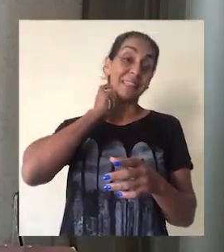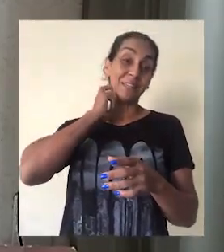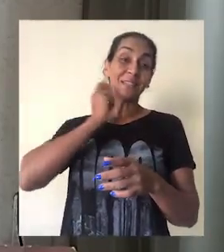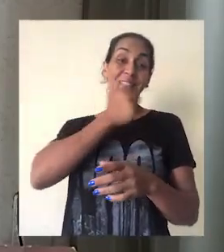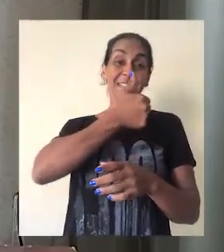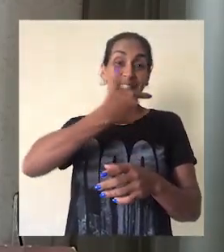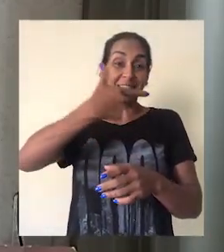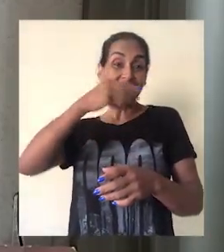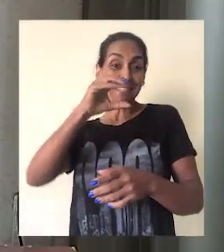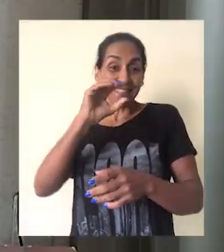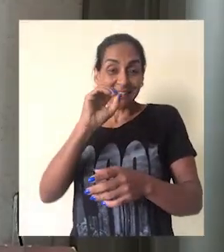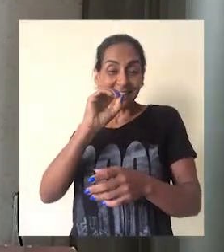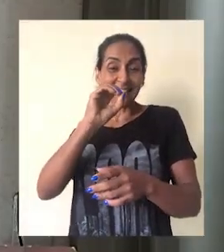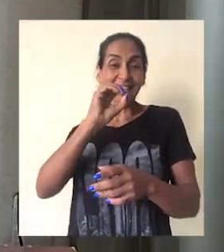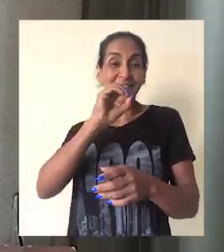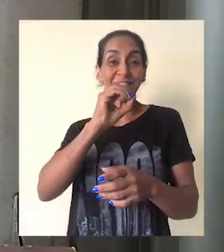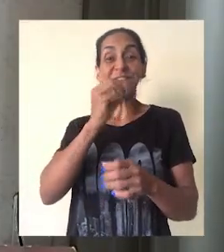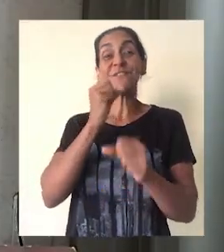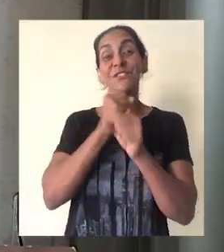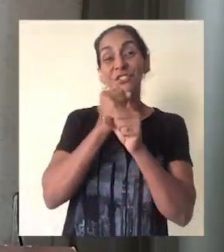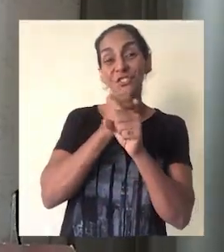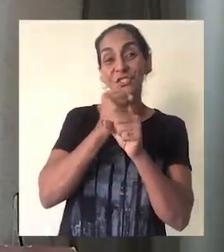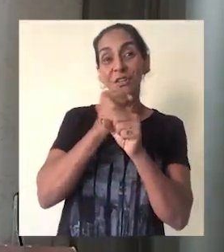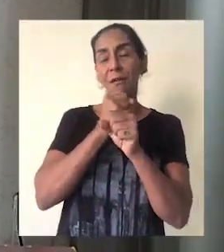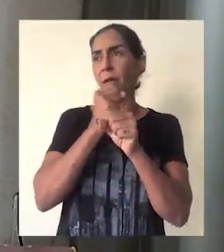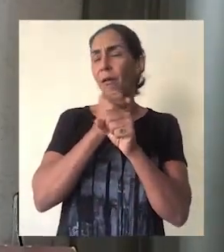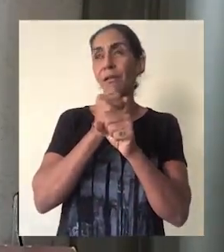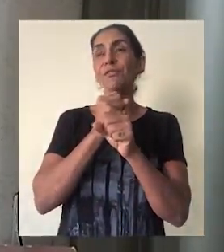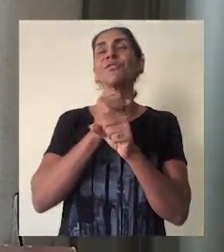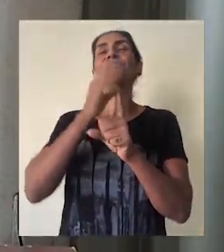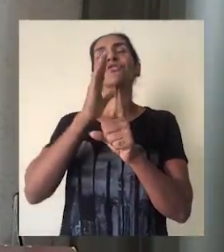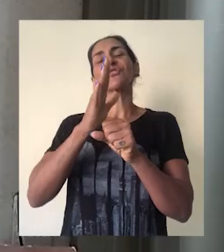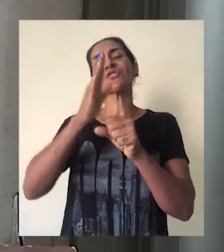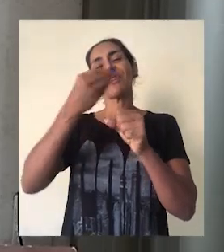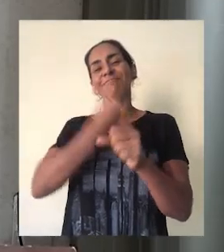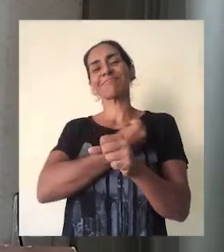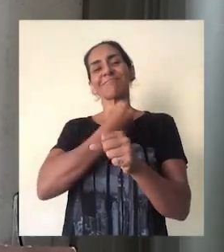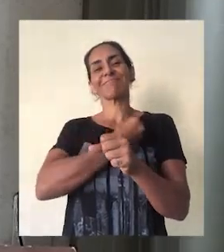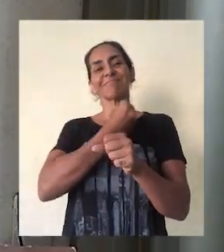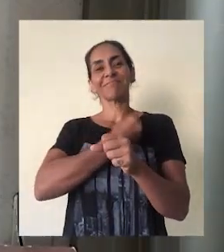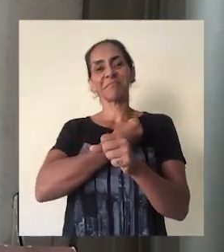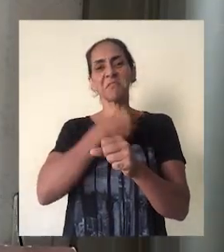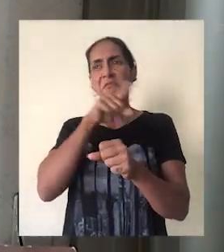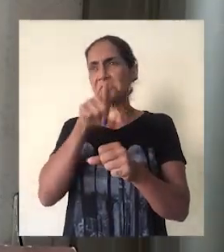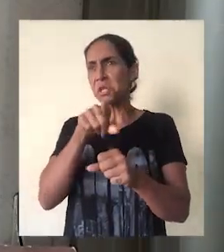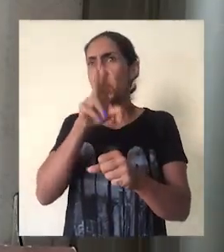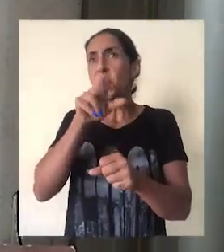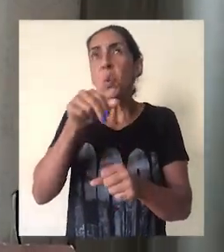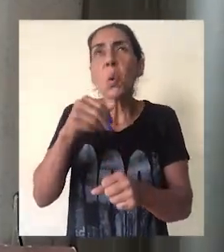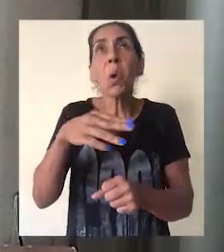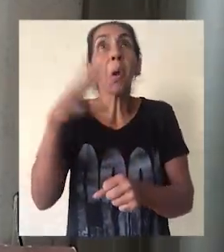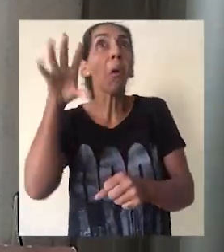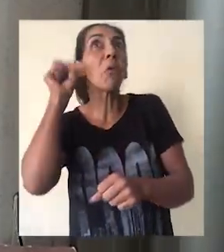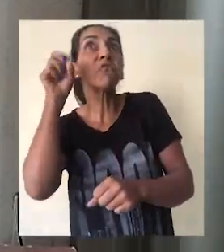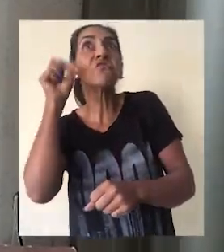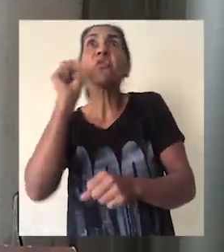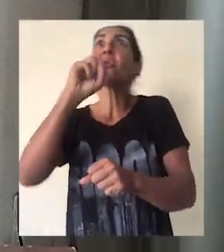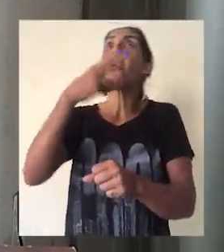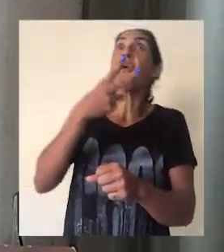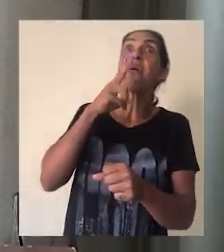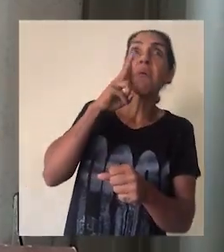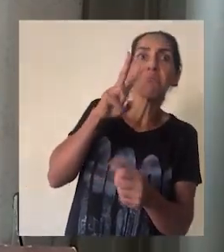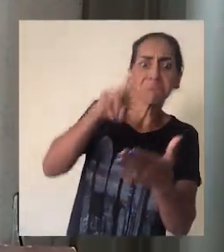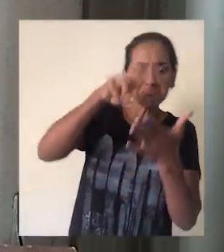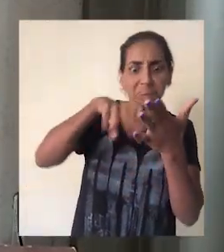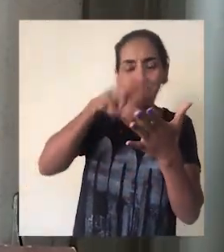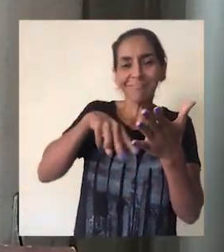seus 120 anos de existência. Eu acho que não tem um ser vivo que nunca tenha ouvido falar em Drácula. Mesmo que não tenha lido o livro, como eu também, só